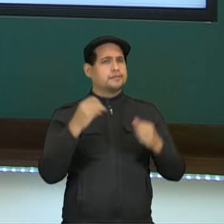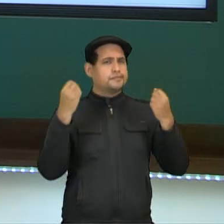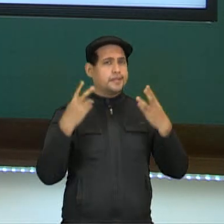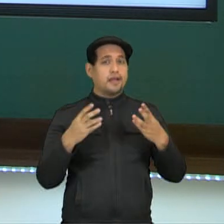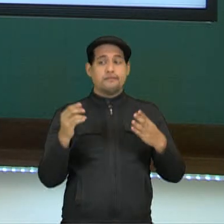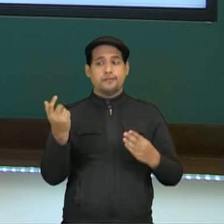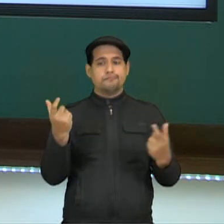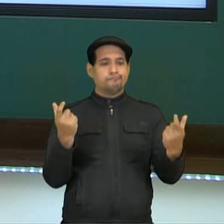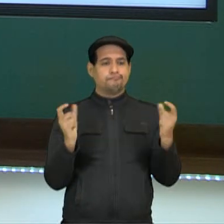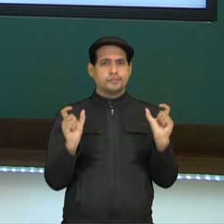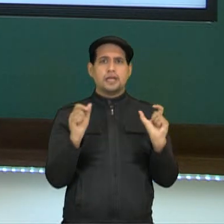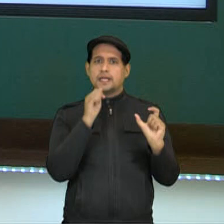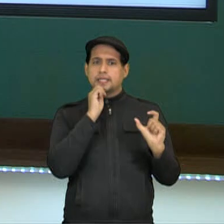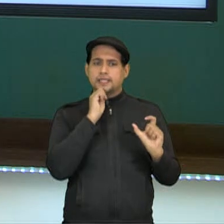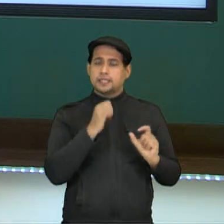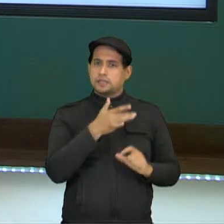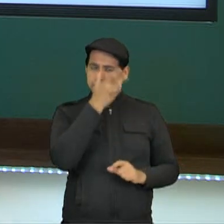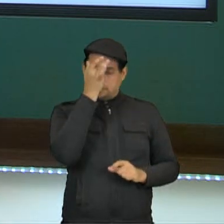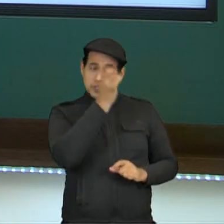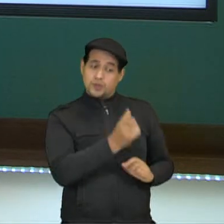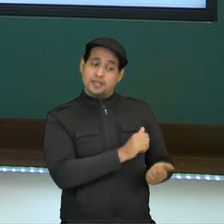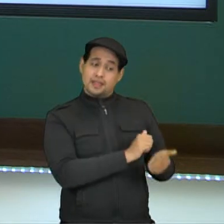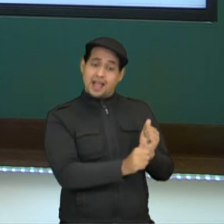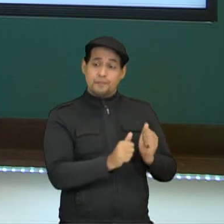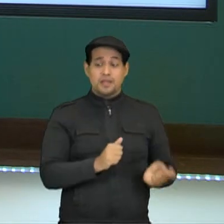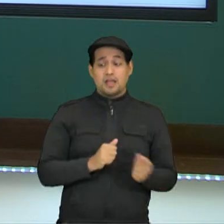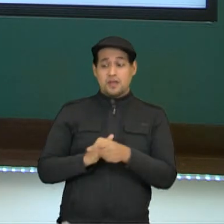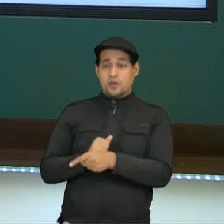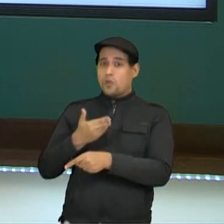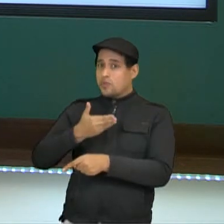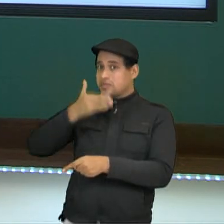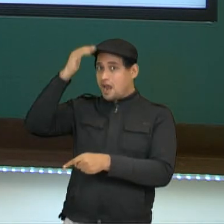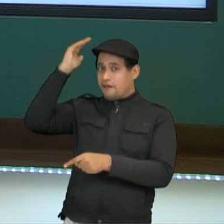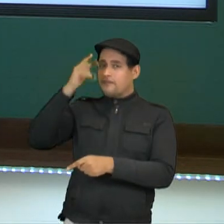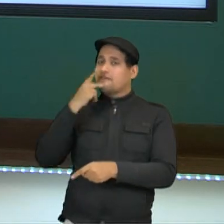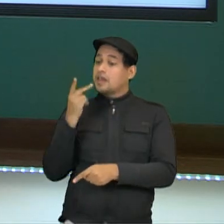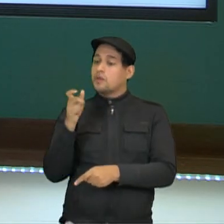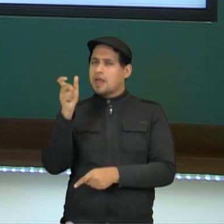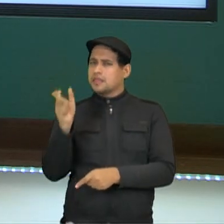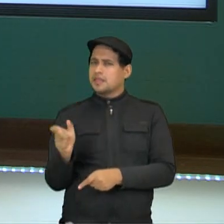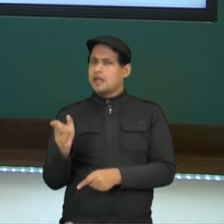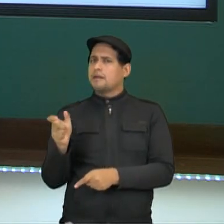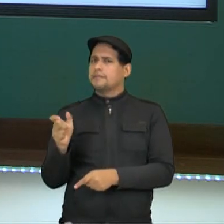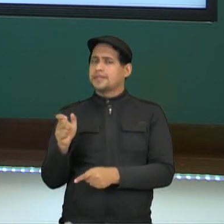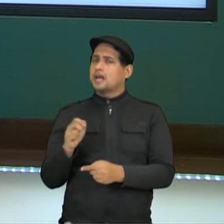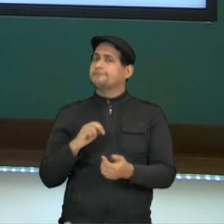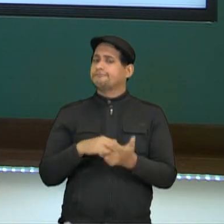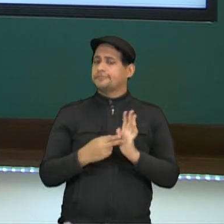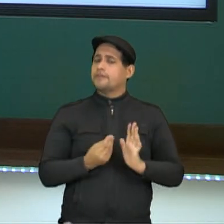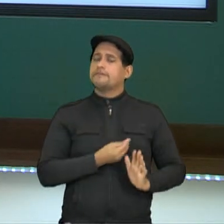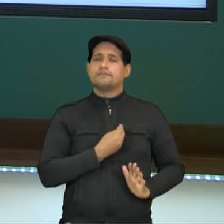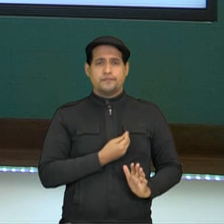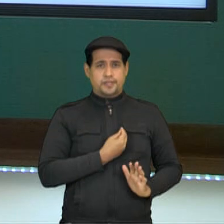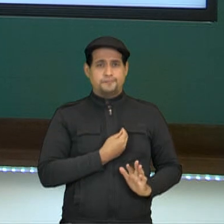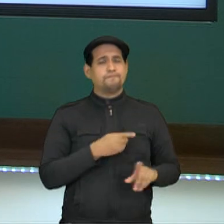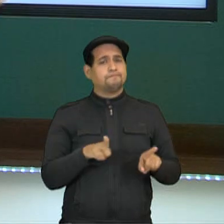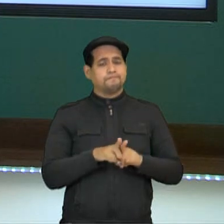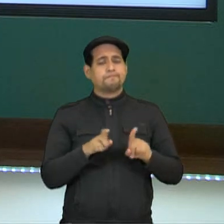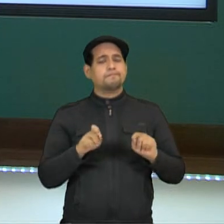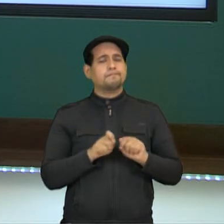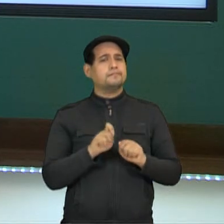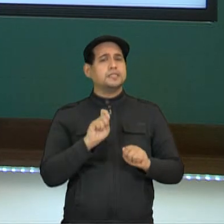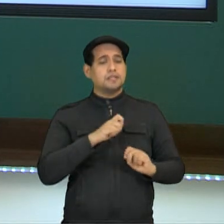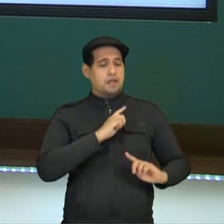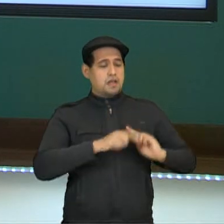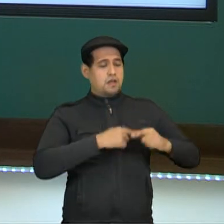que os indivíduos se adaptam ao meio e Darwin falava que os mais adaptados sobreviviam e faziam